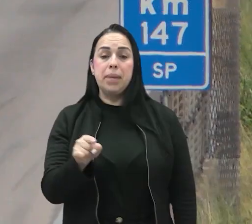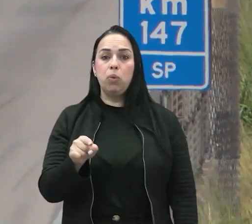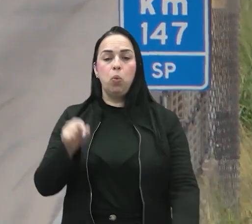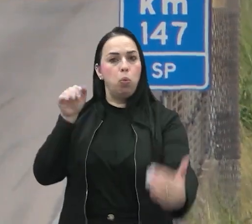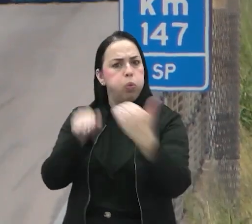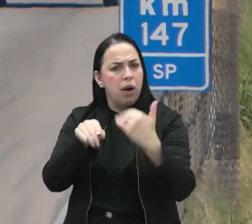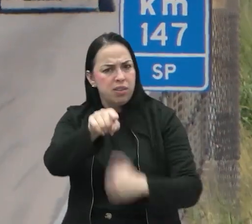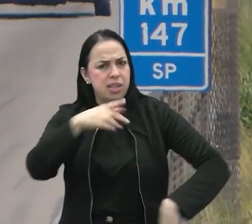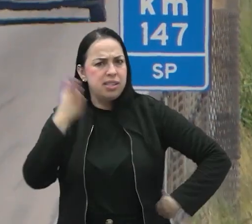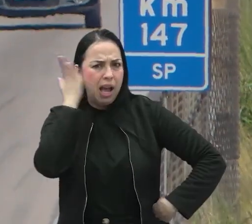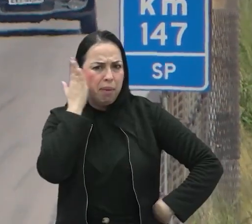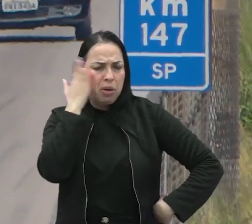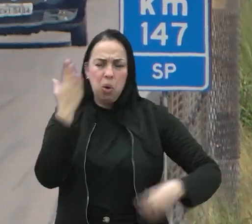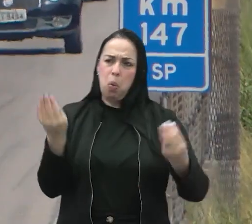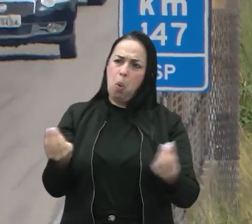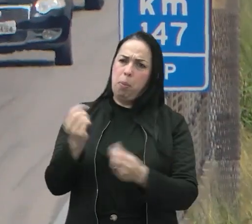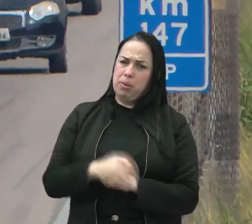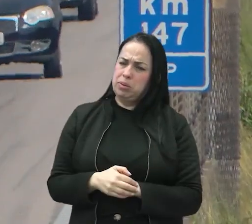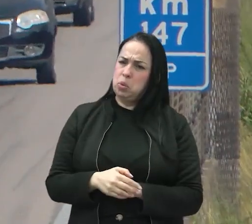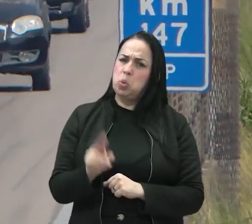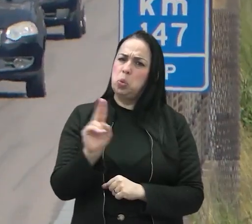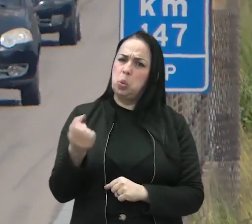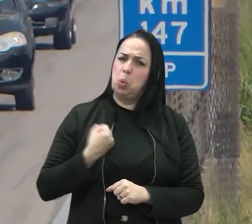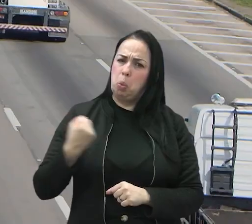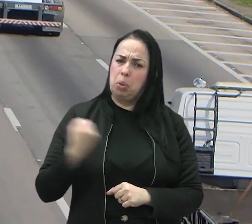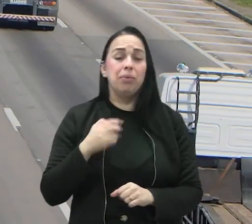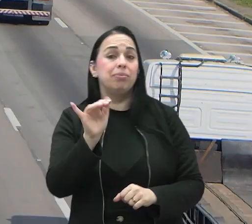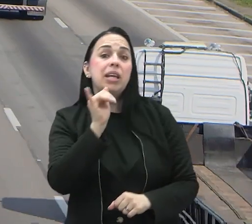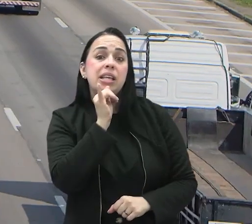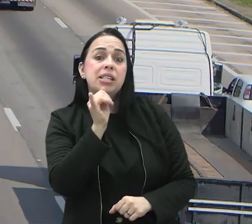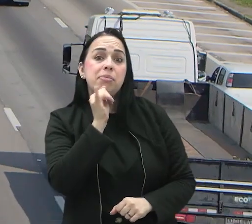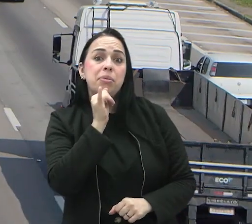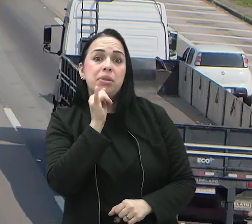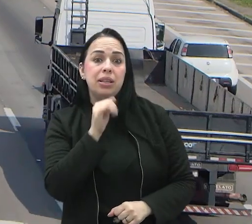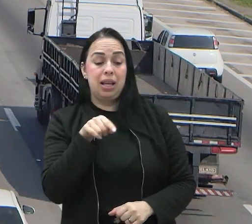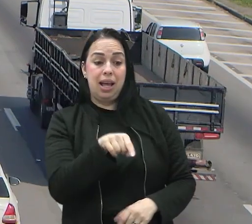rodovias. E você já se perguntou como elas são identificadas? Por exemplo, a